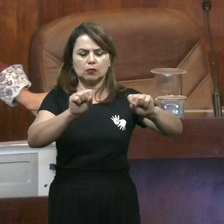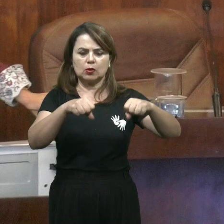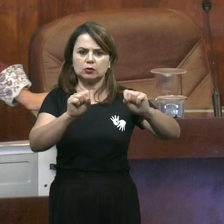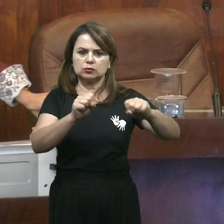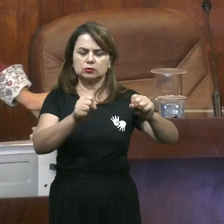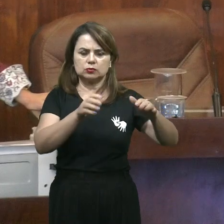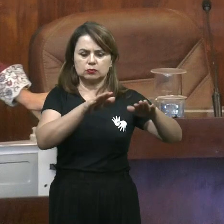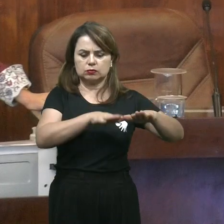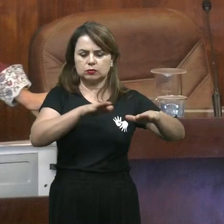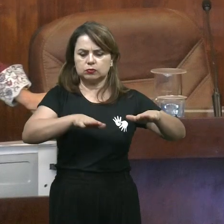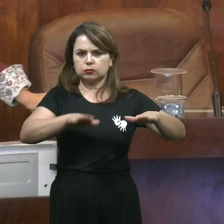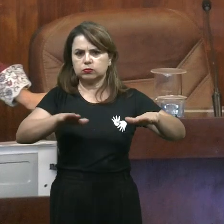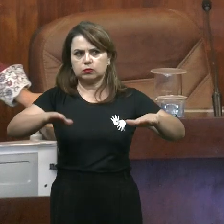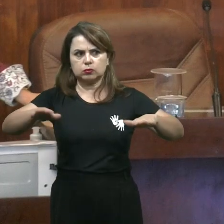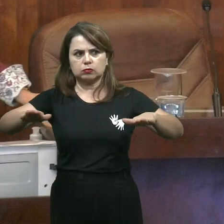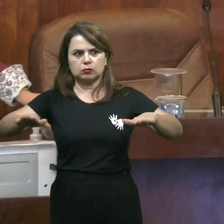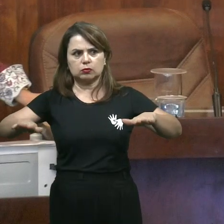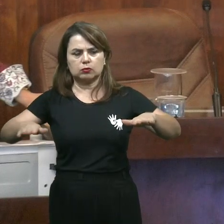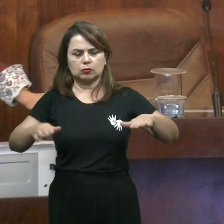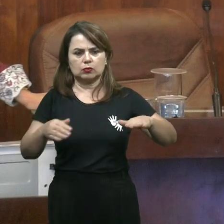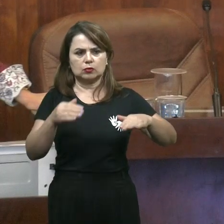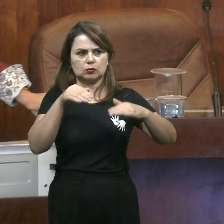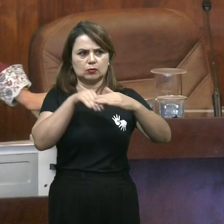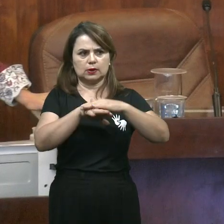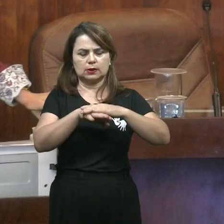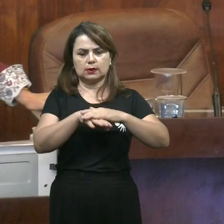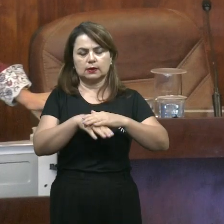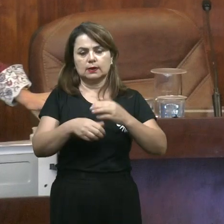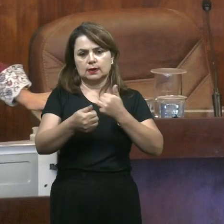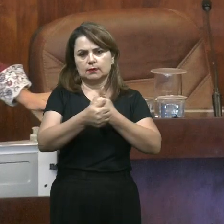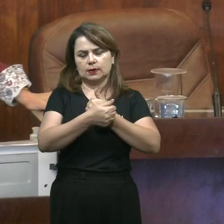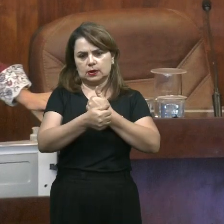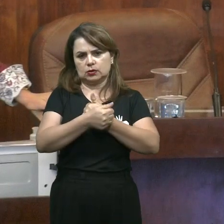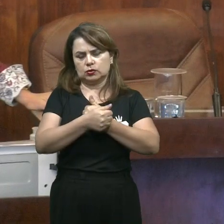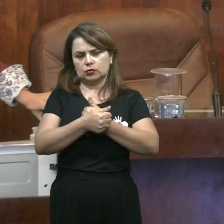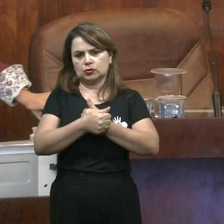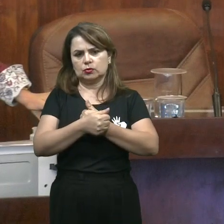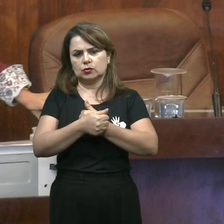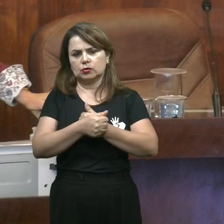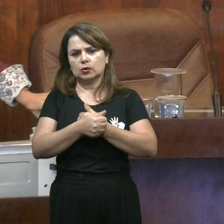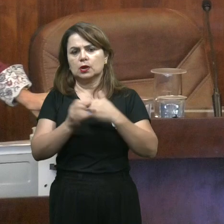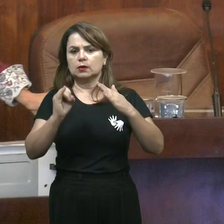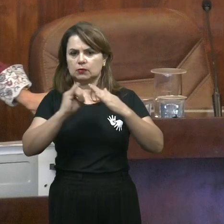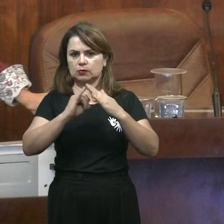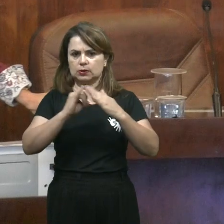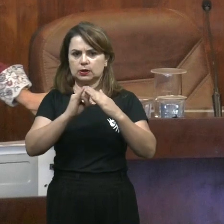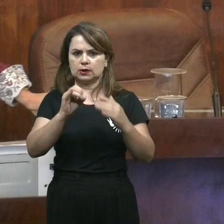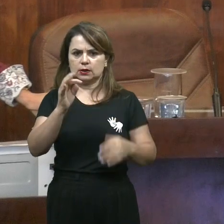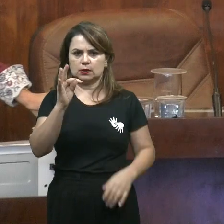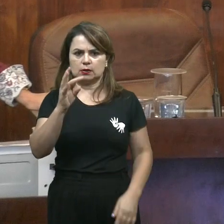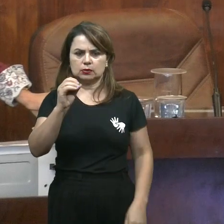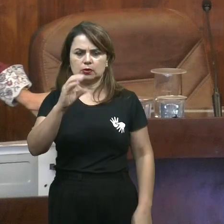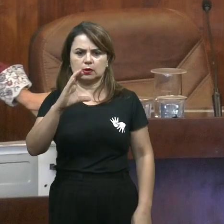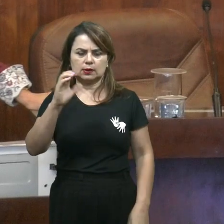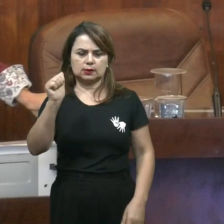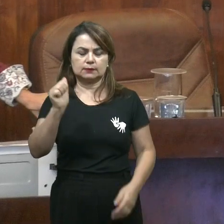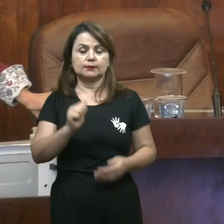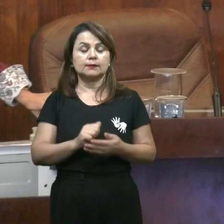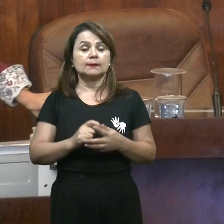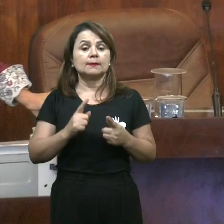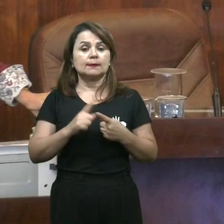São Luís, lado oposto da imobiliária Toque Imóveis, atendendo a inúmeros pedidos